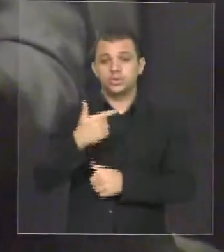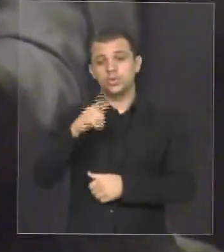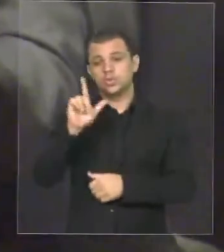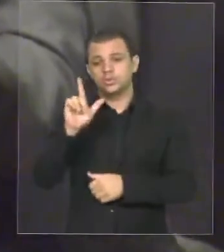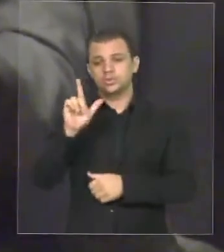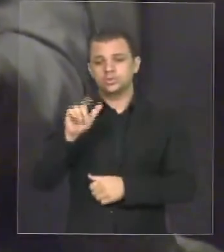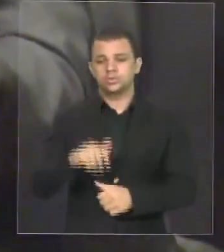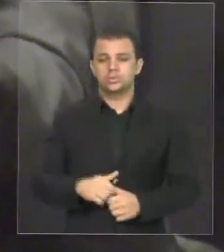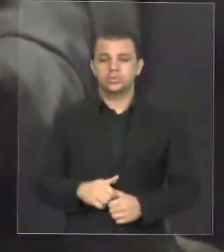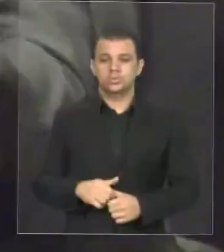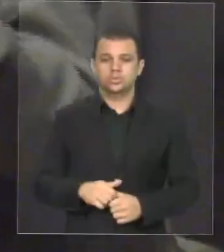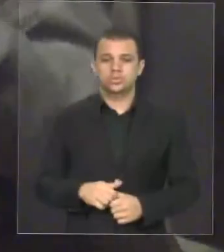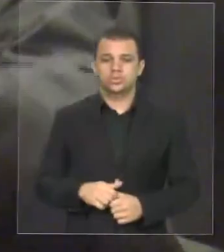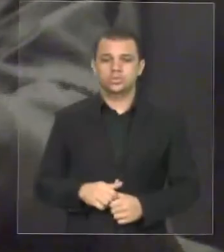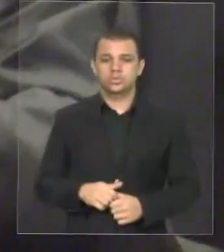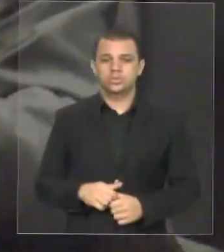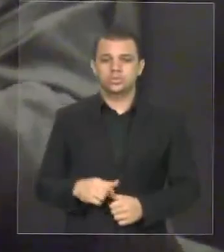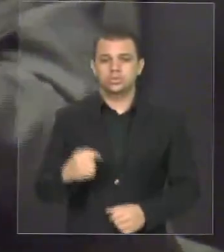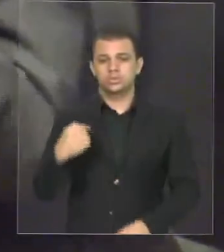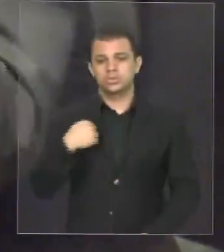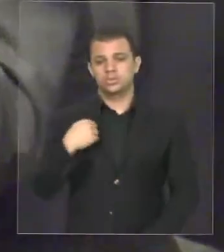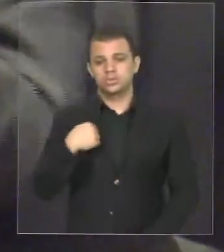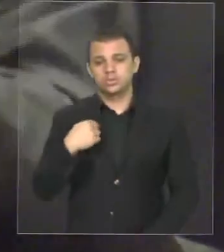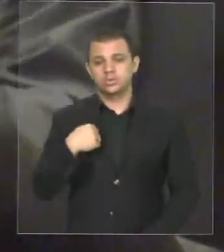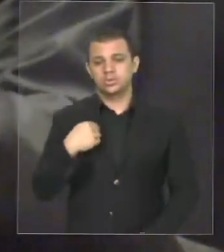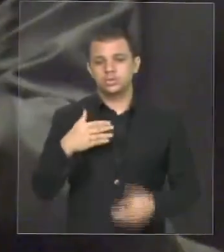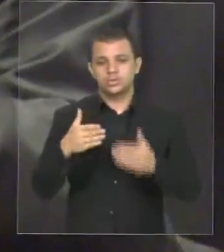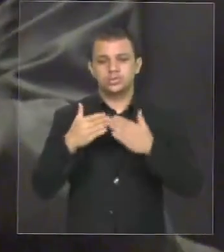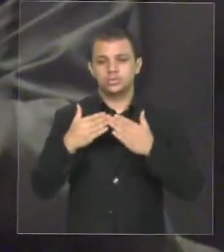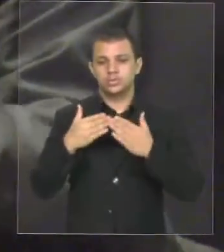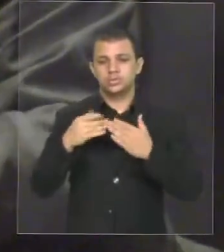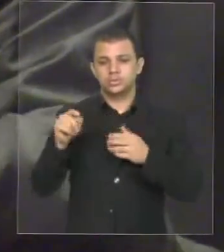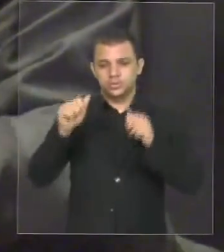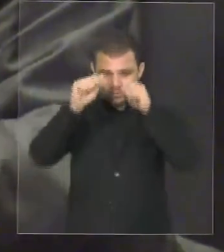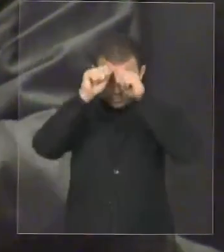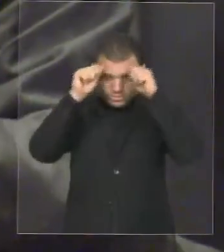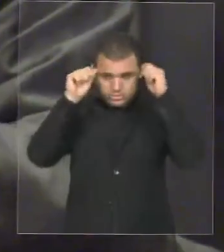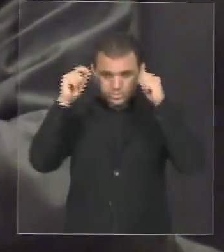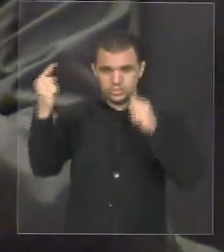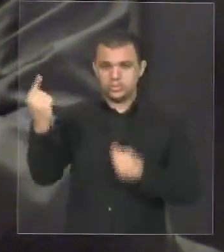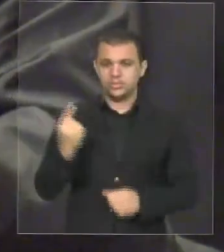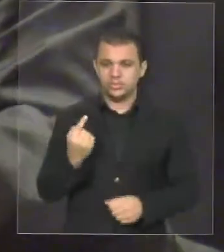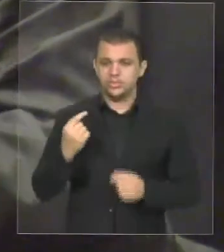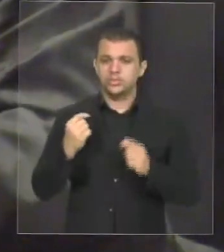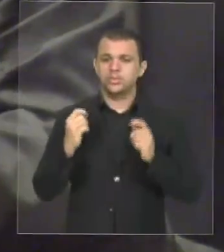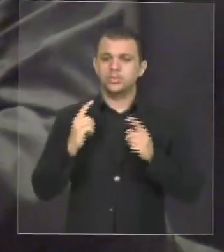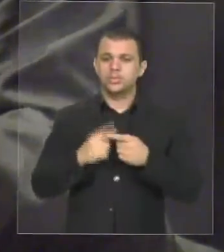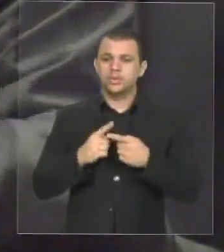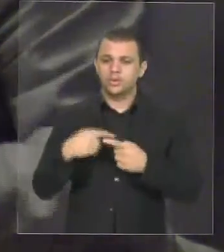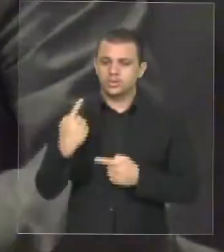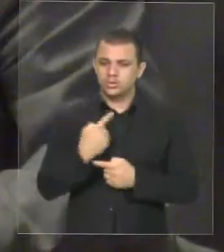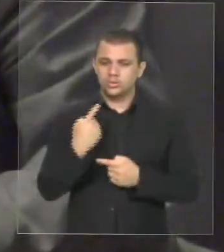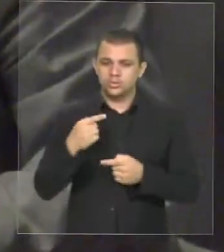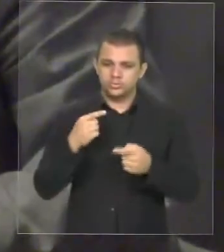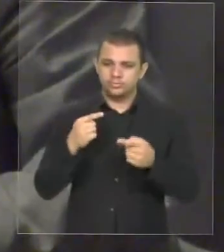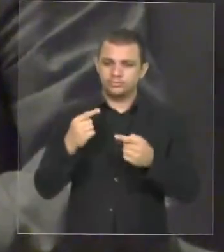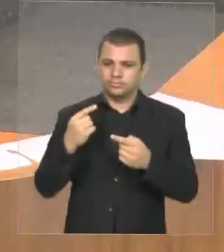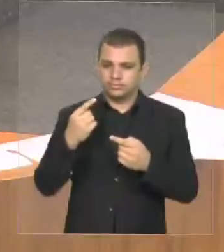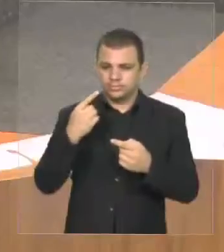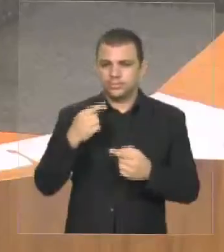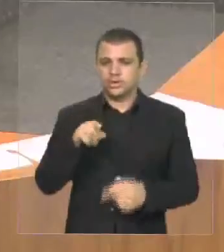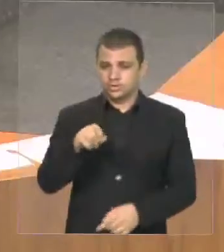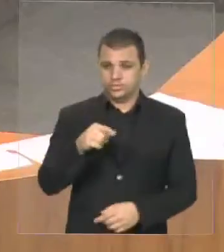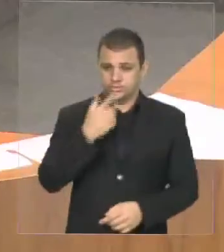seguinte. E eu peço que a assessoria venha aqui, só para que a gente possa ver tecnicamente... Vossa Excelência está